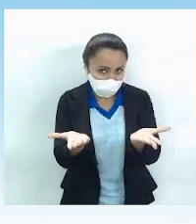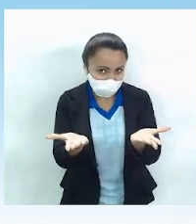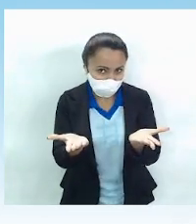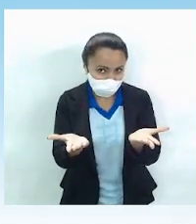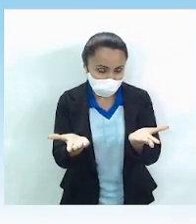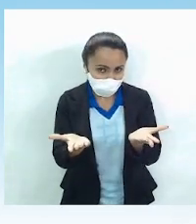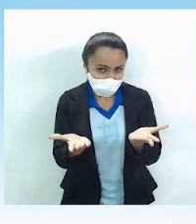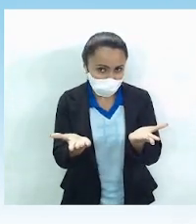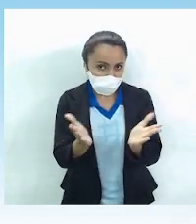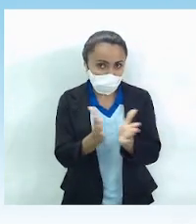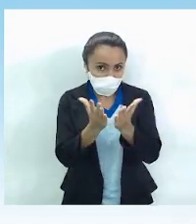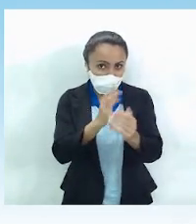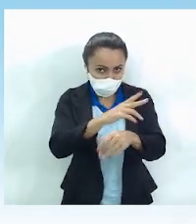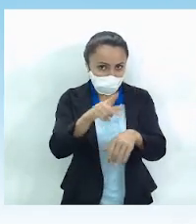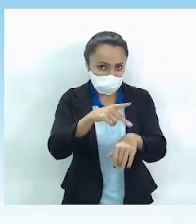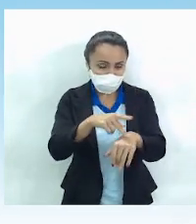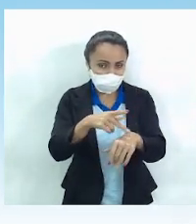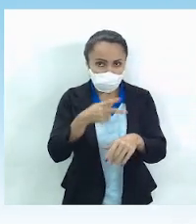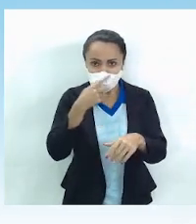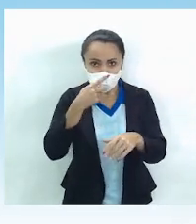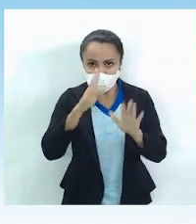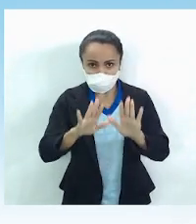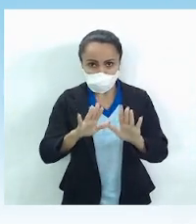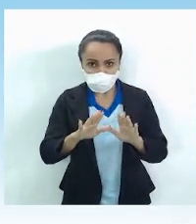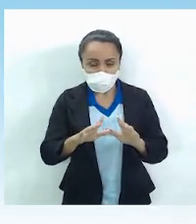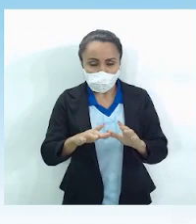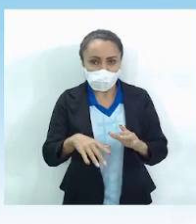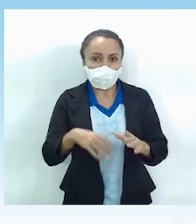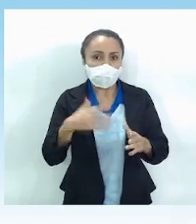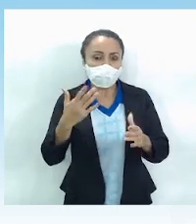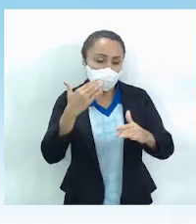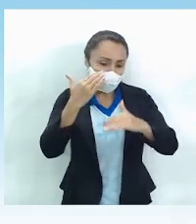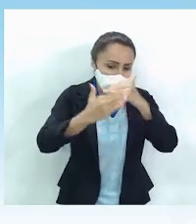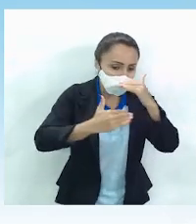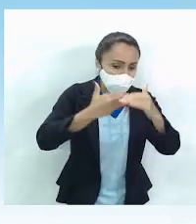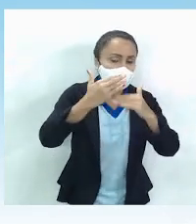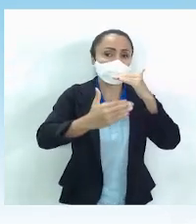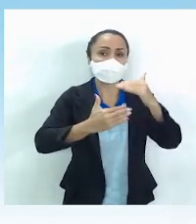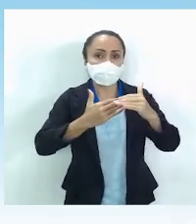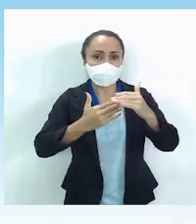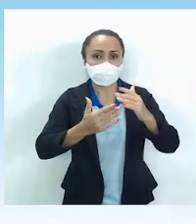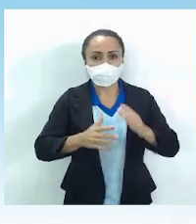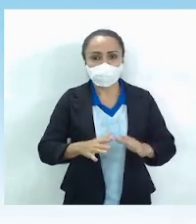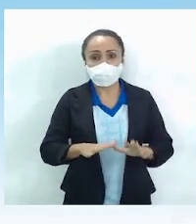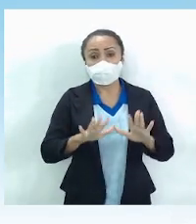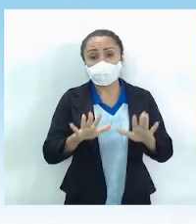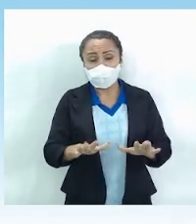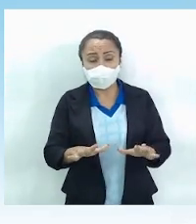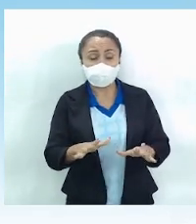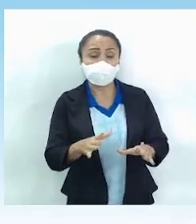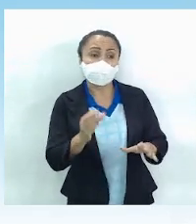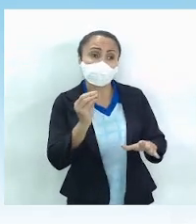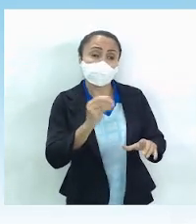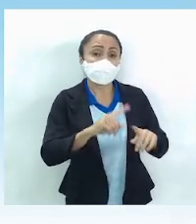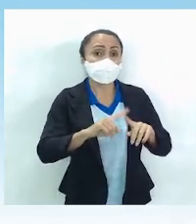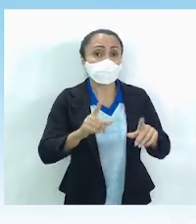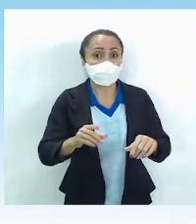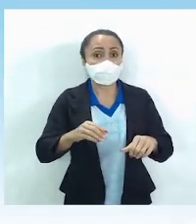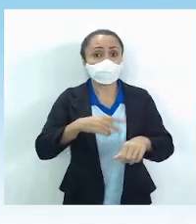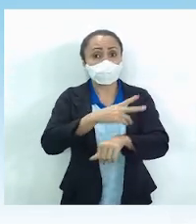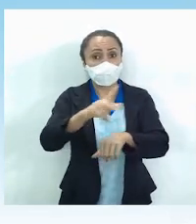para não chamar de marré-marré, né? Porque fica politicamente incorreto, mas os países